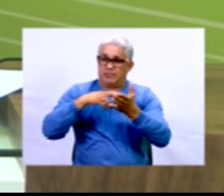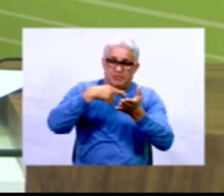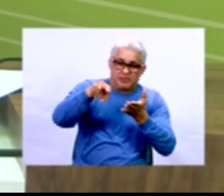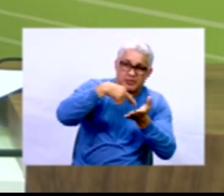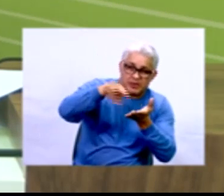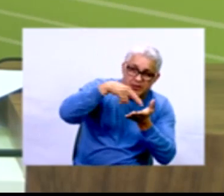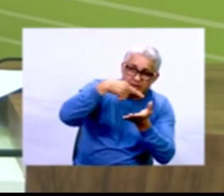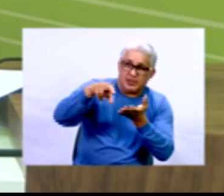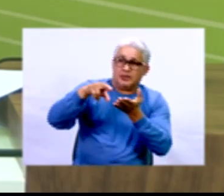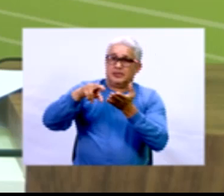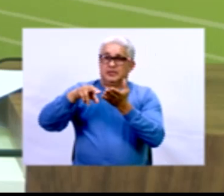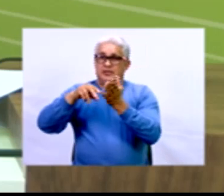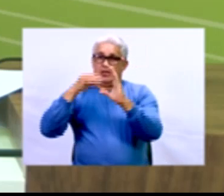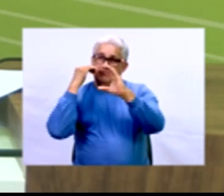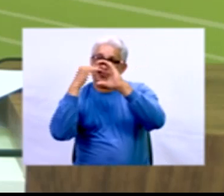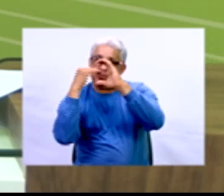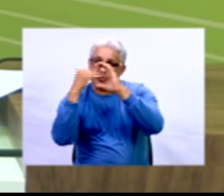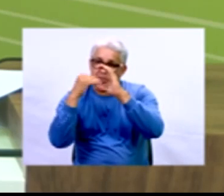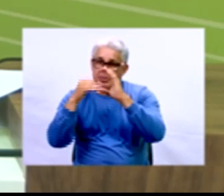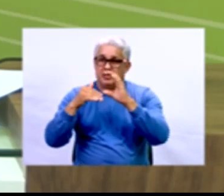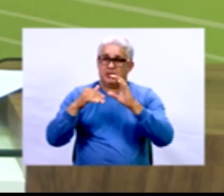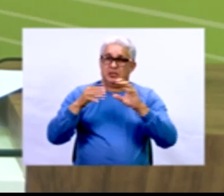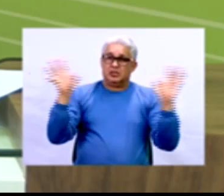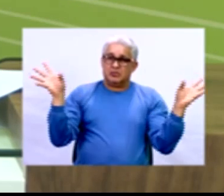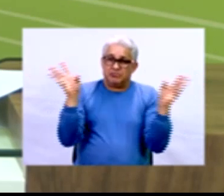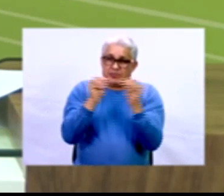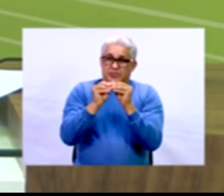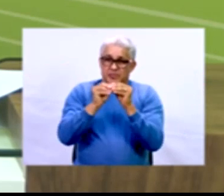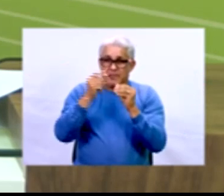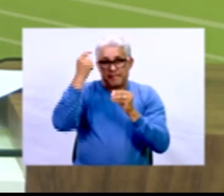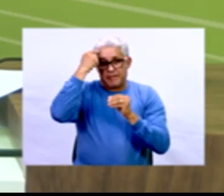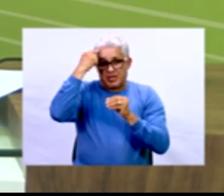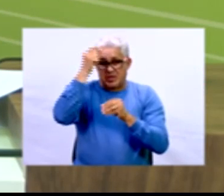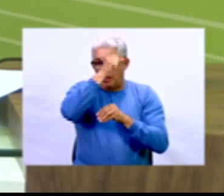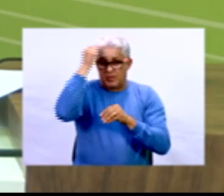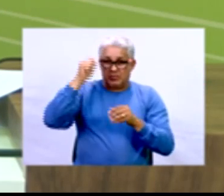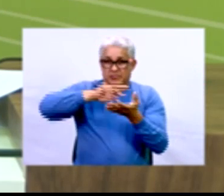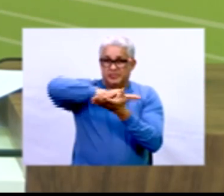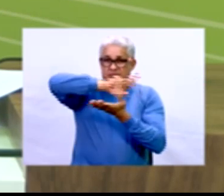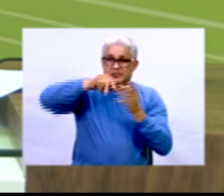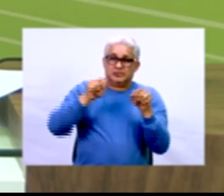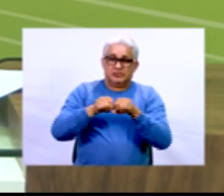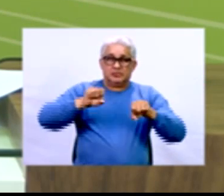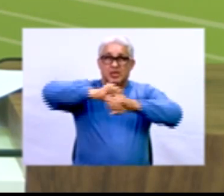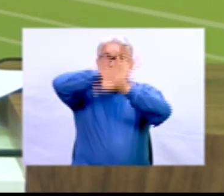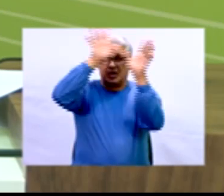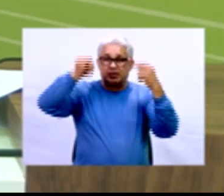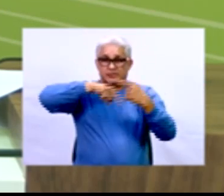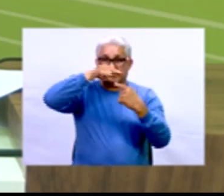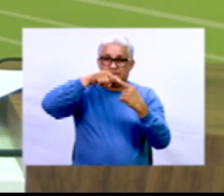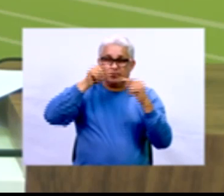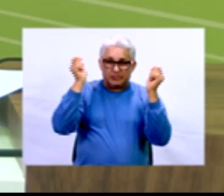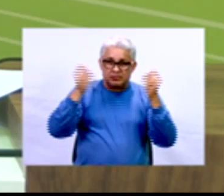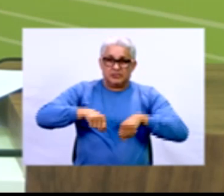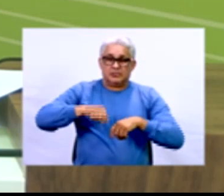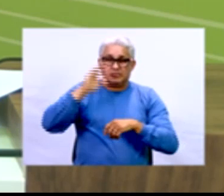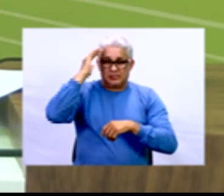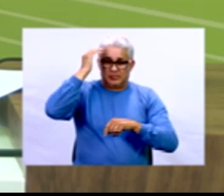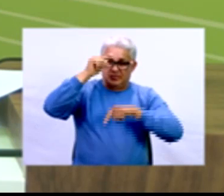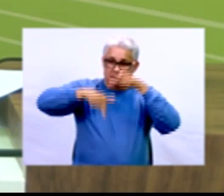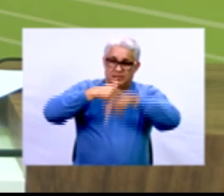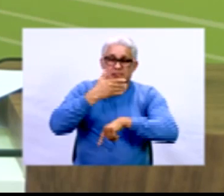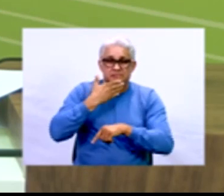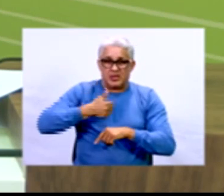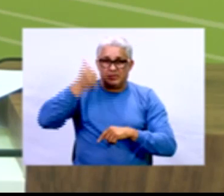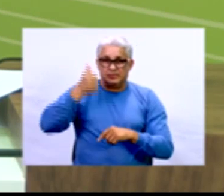abrange esse pensamento dos diversos autores e consegue ter uma definição clara e objetiva para que a gente trabalhe mais